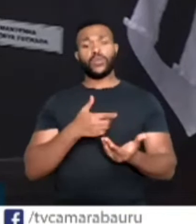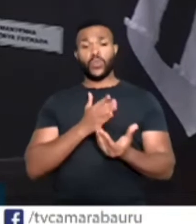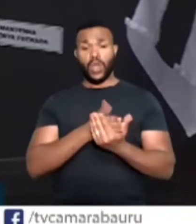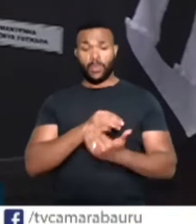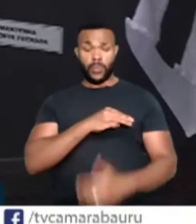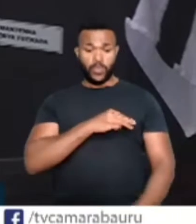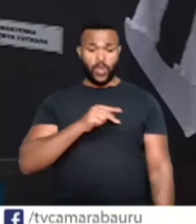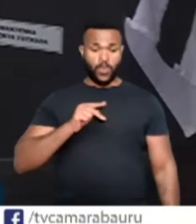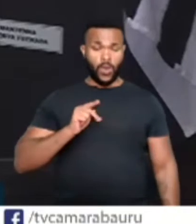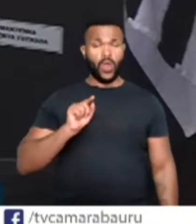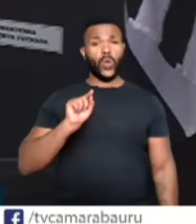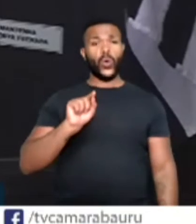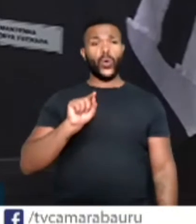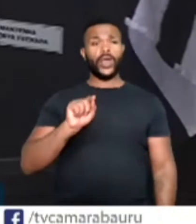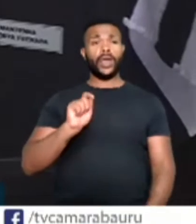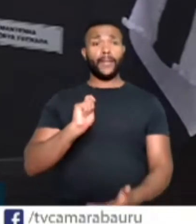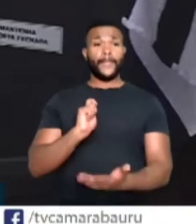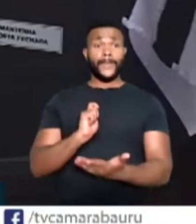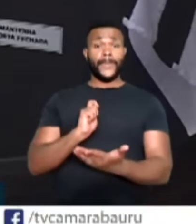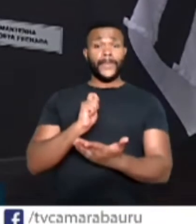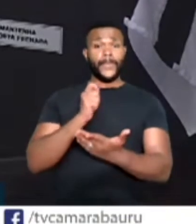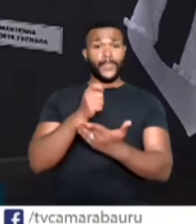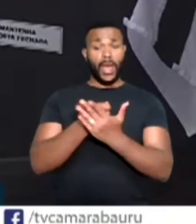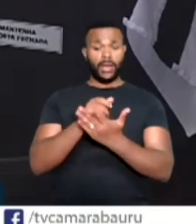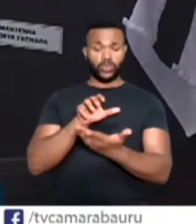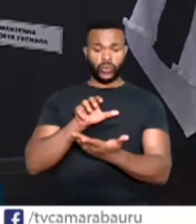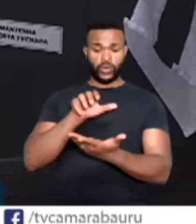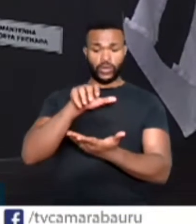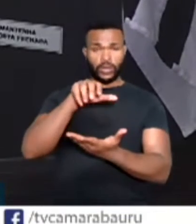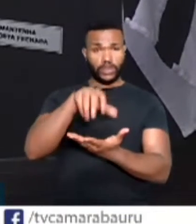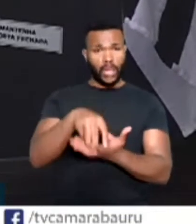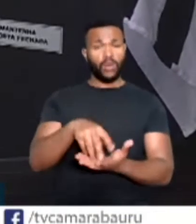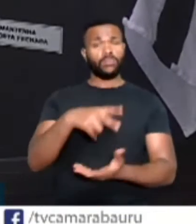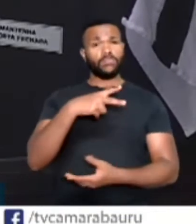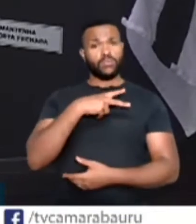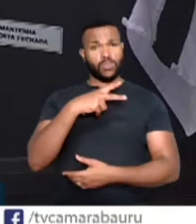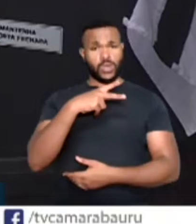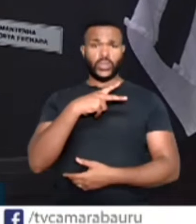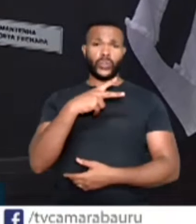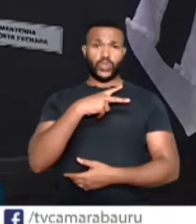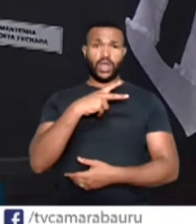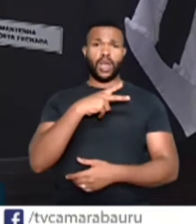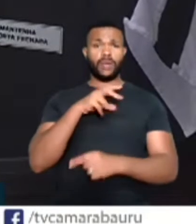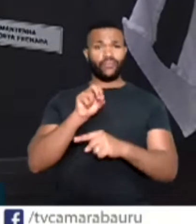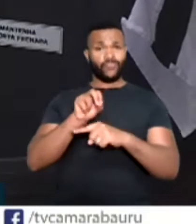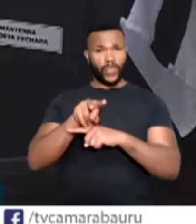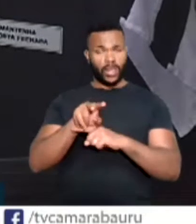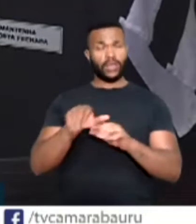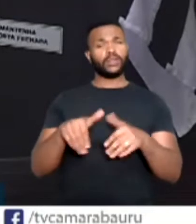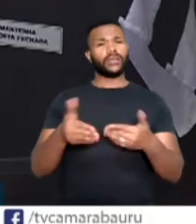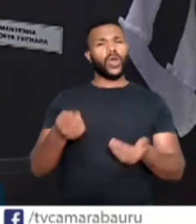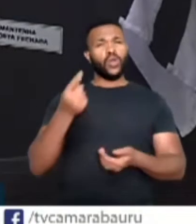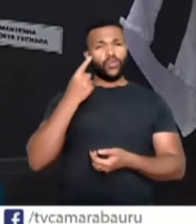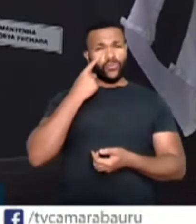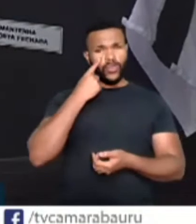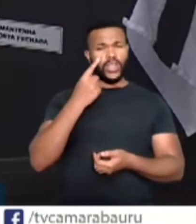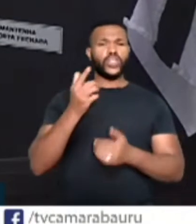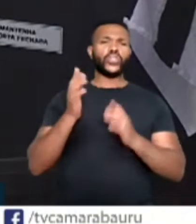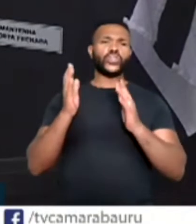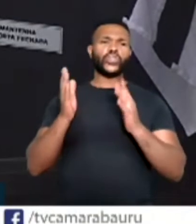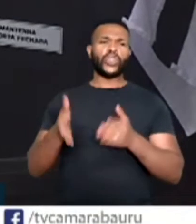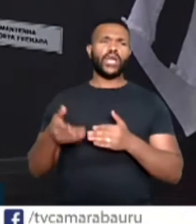se custear instituições privadas as faltas de vagas. E, olha, já se passaram